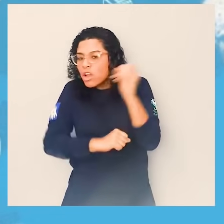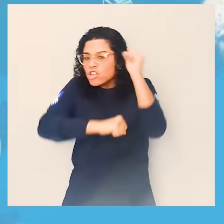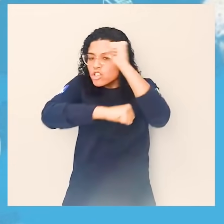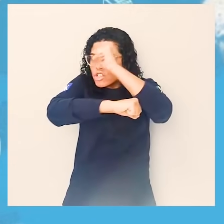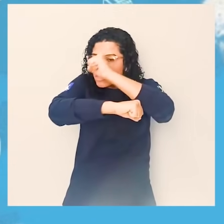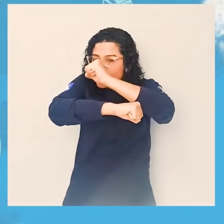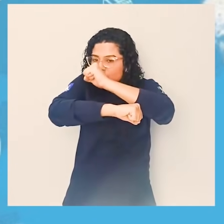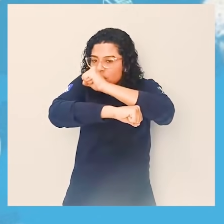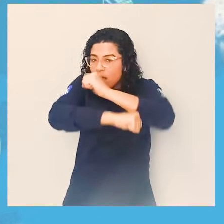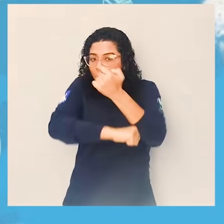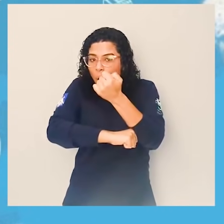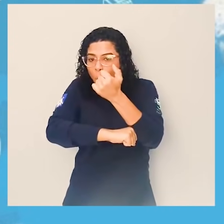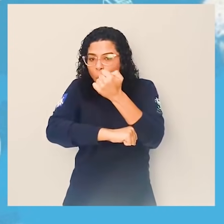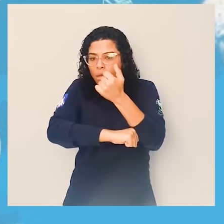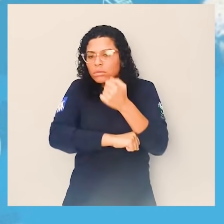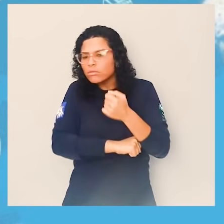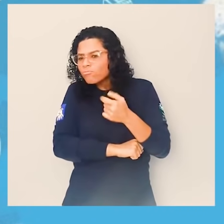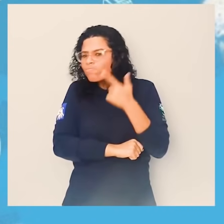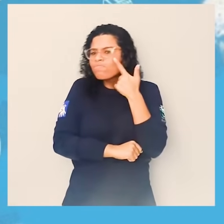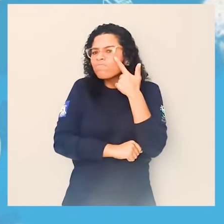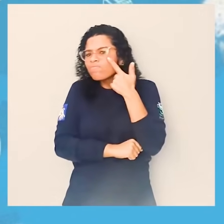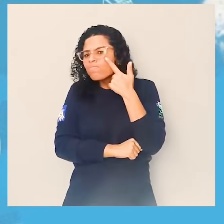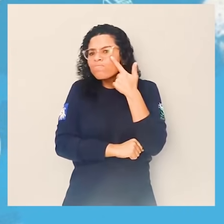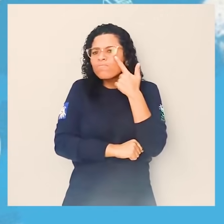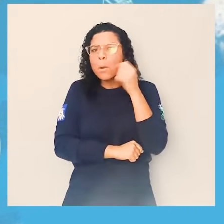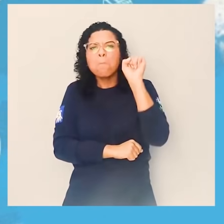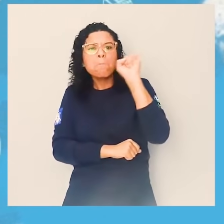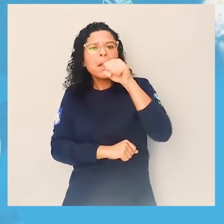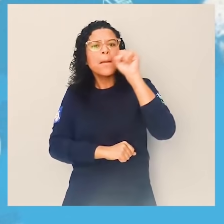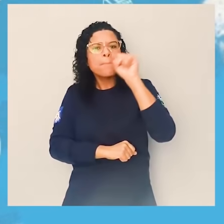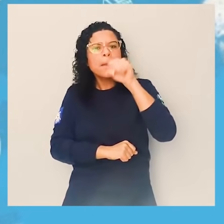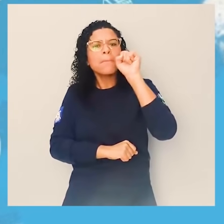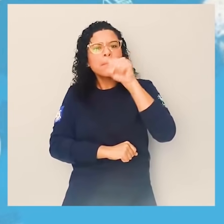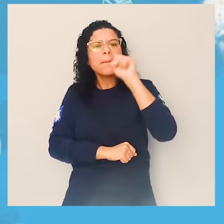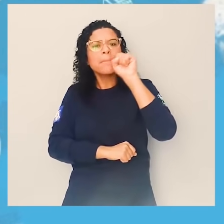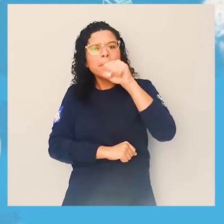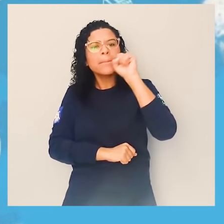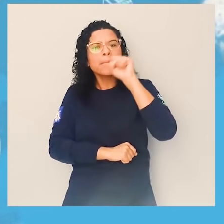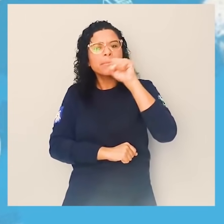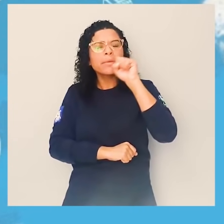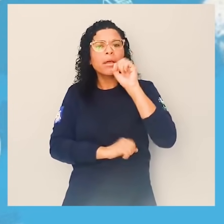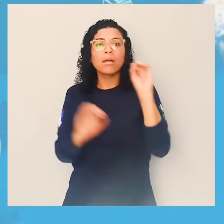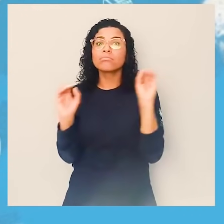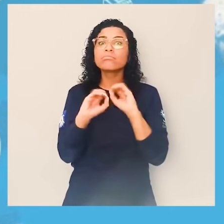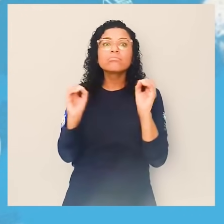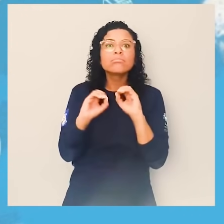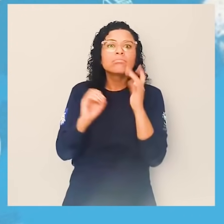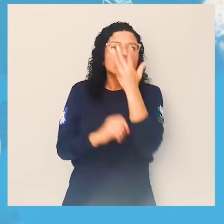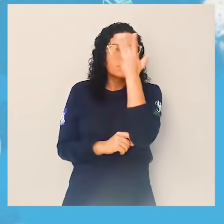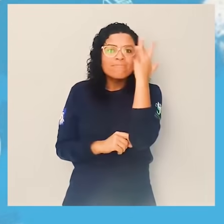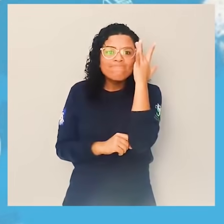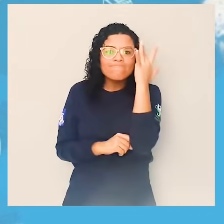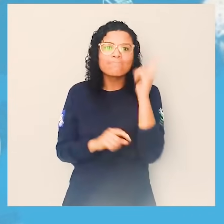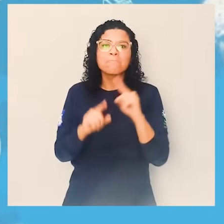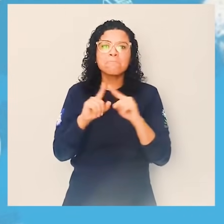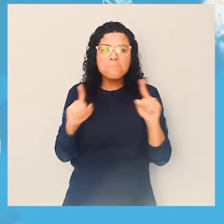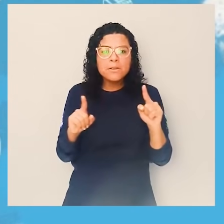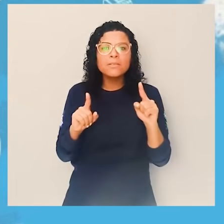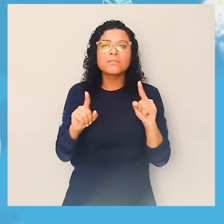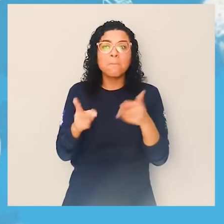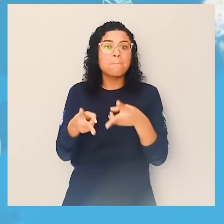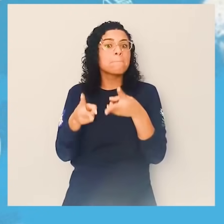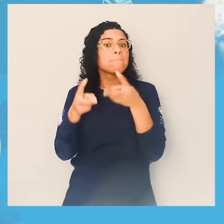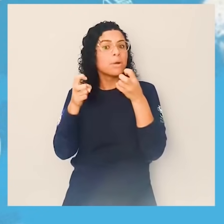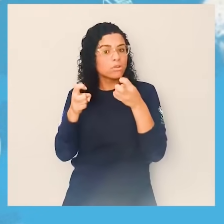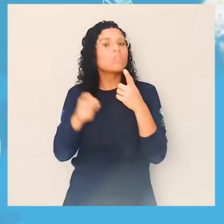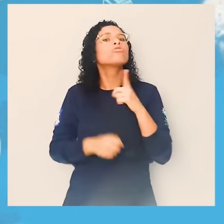estavam fechando as janelas. Ele aí desconfiou, bateu na porta, bateu e ninguém atendia. Mas o